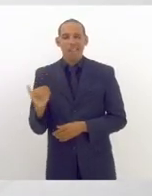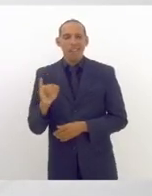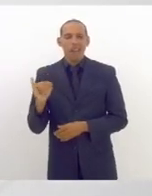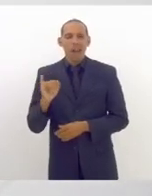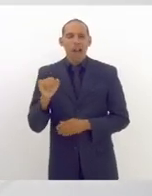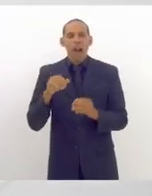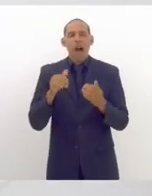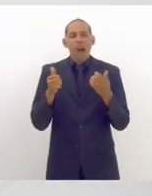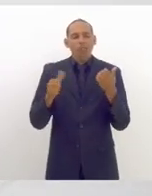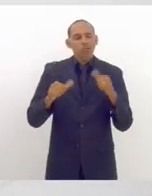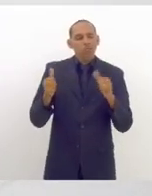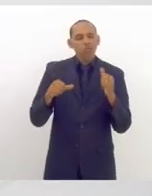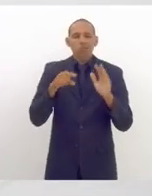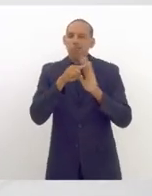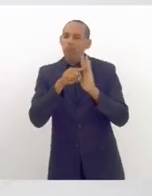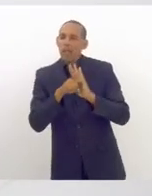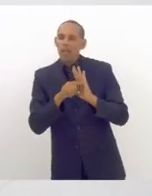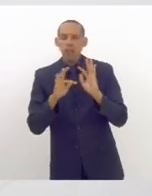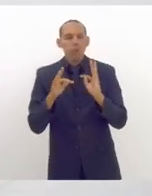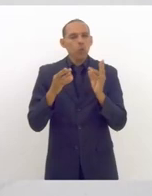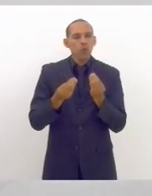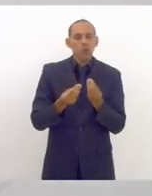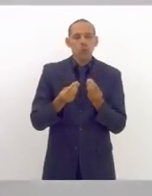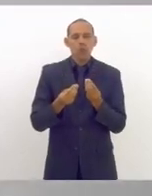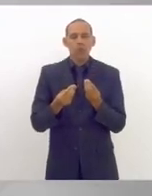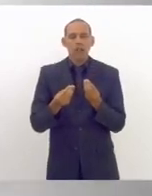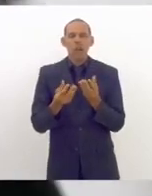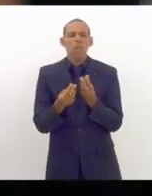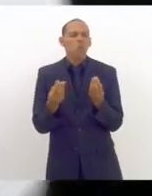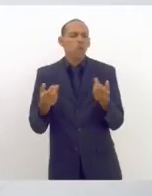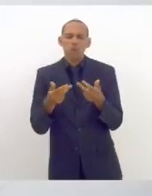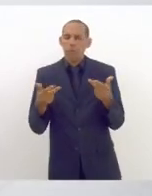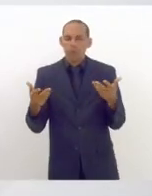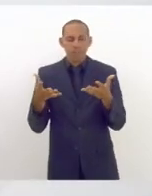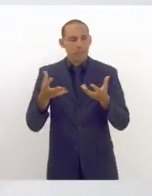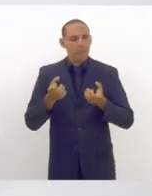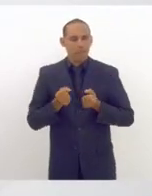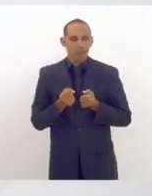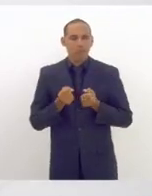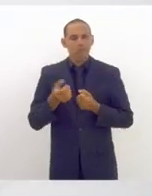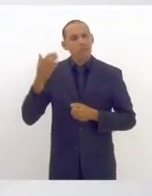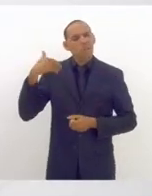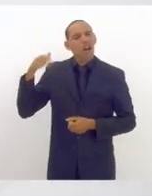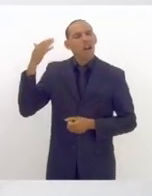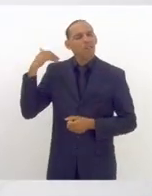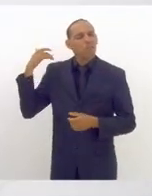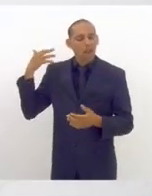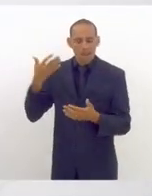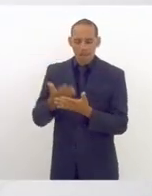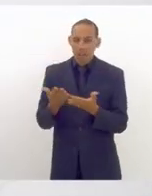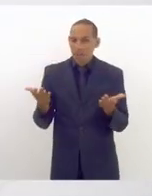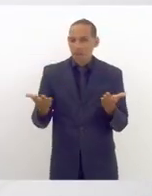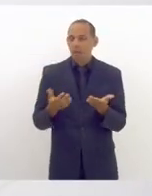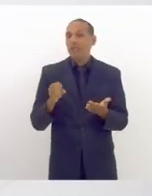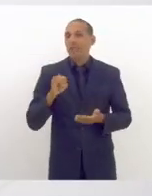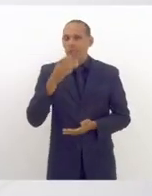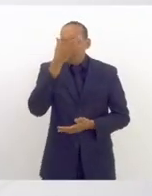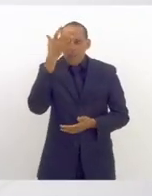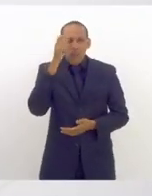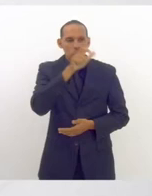muitas muitos recebimentos coisas desde lá da época da fusão Então se tem alguma alguém que é